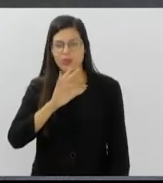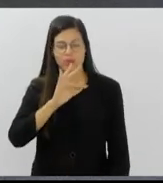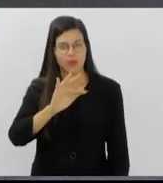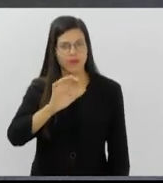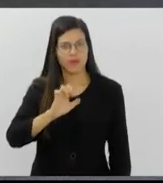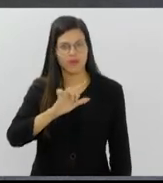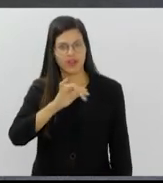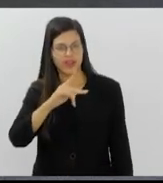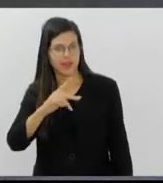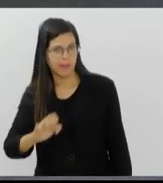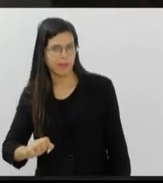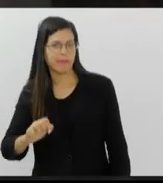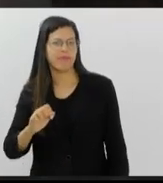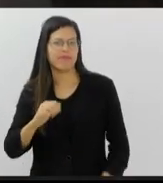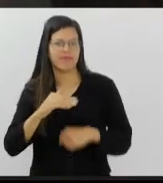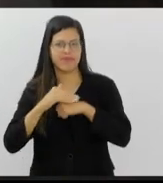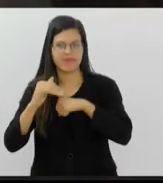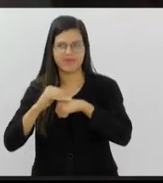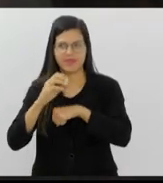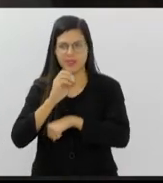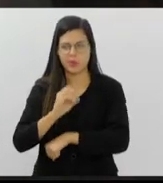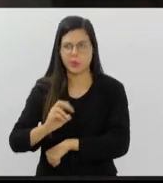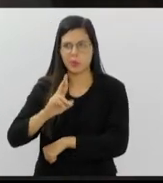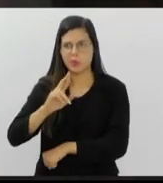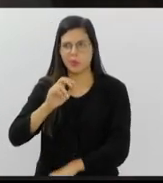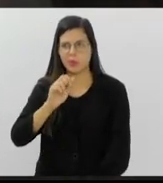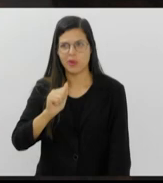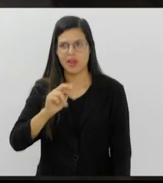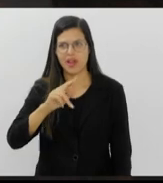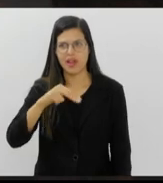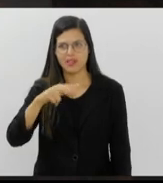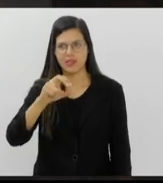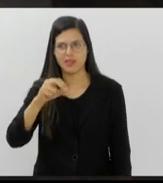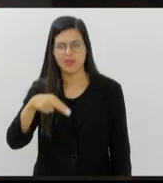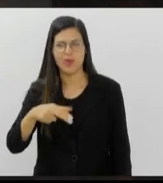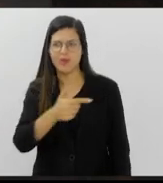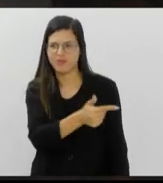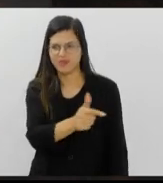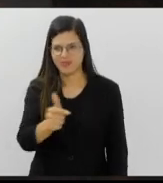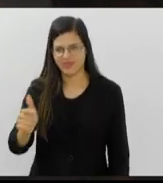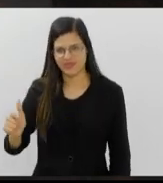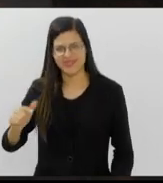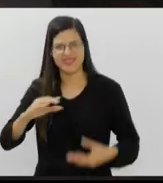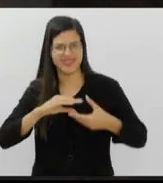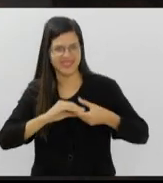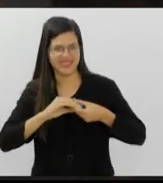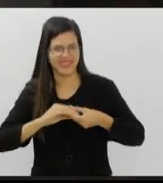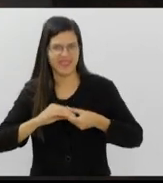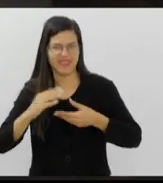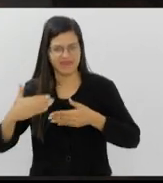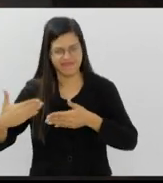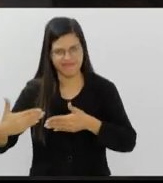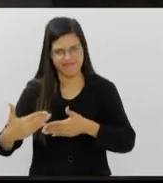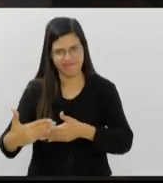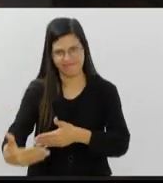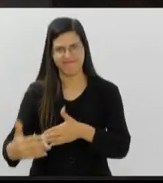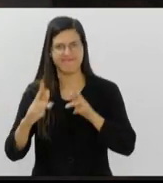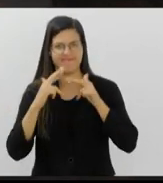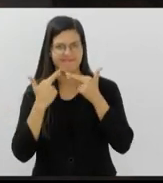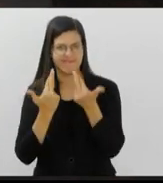também o nosso queridíssimo doutor Arnon, e os demais a gente vai saudando no decorrer desta